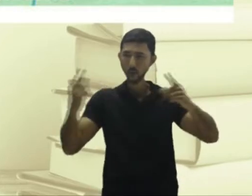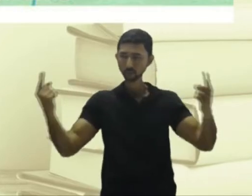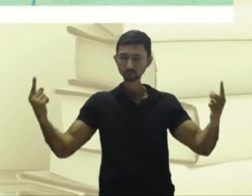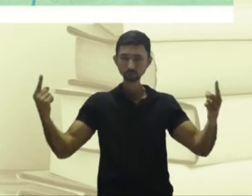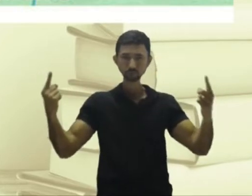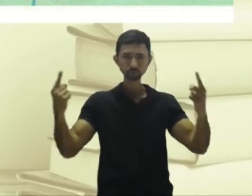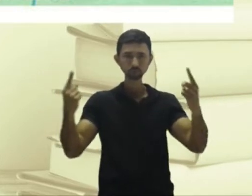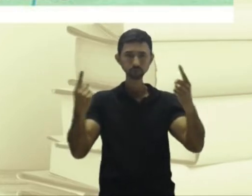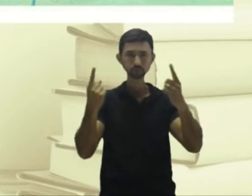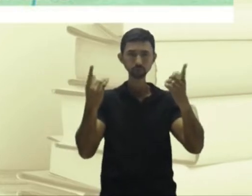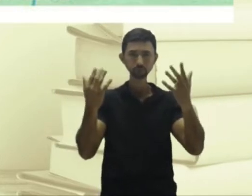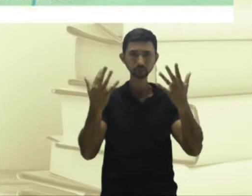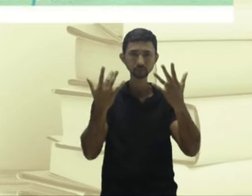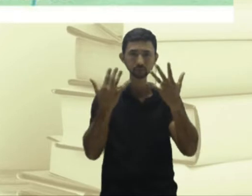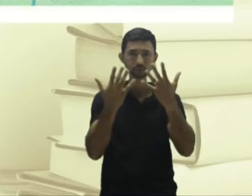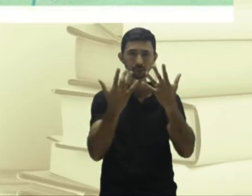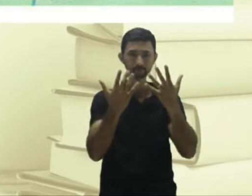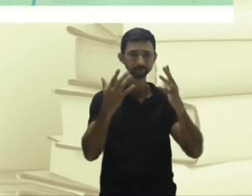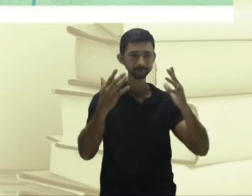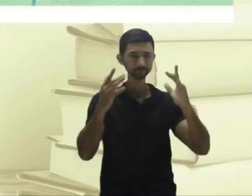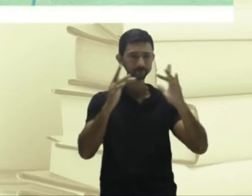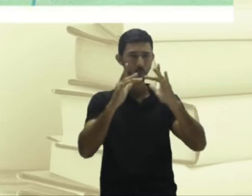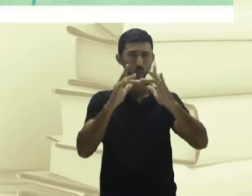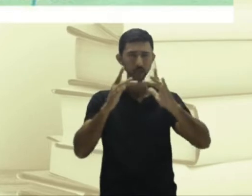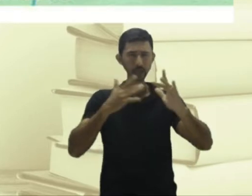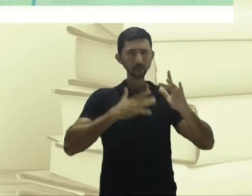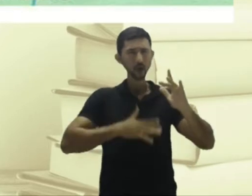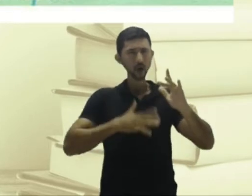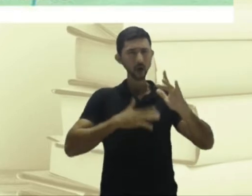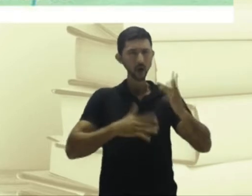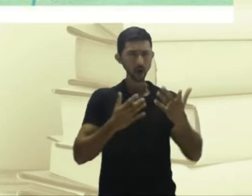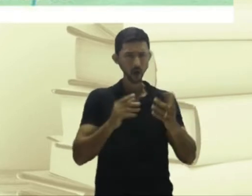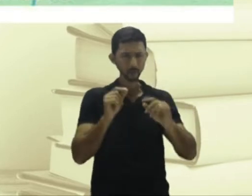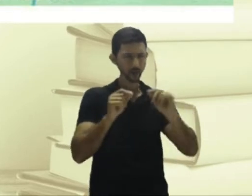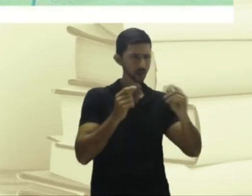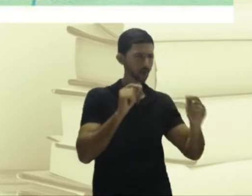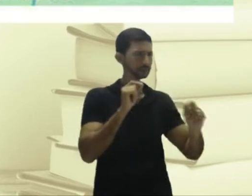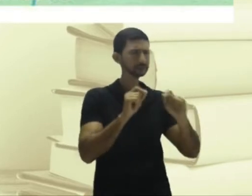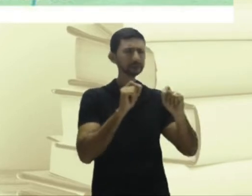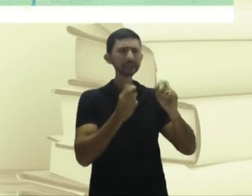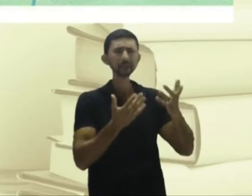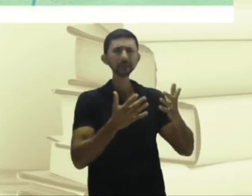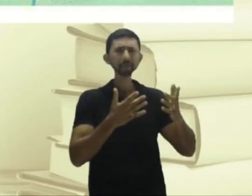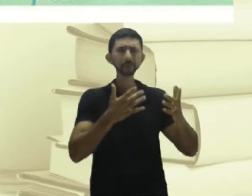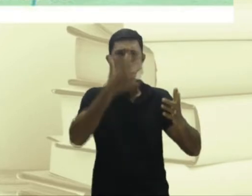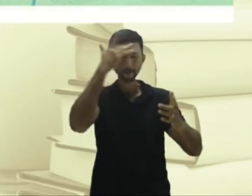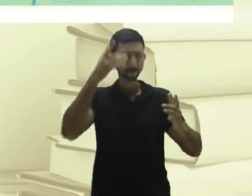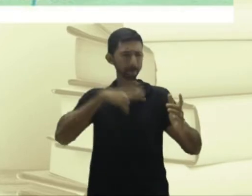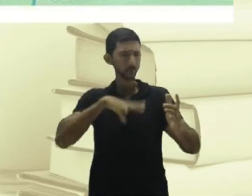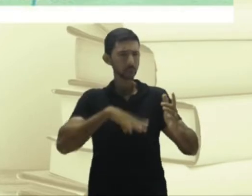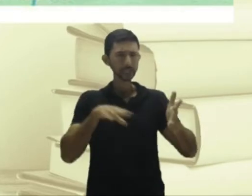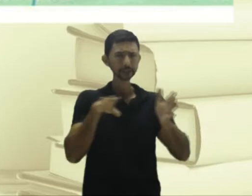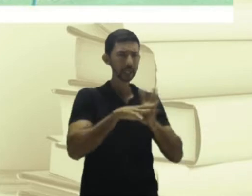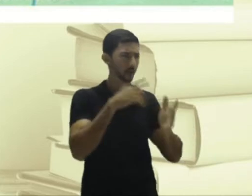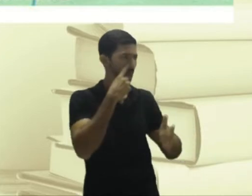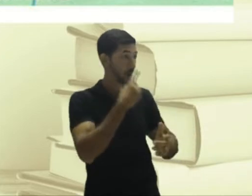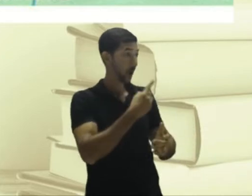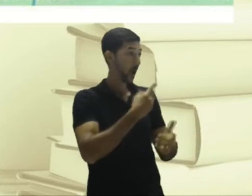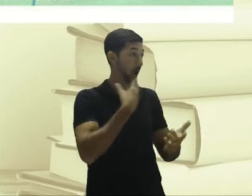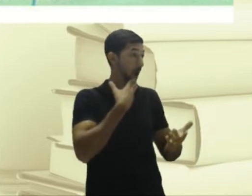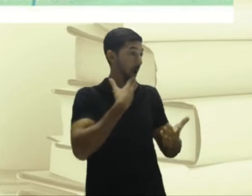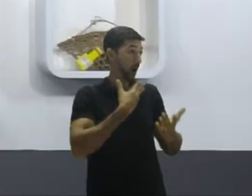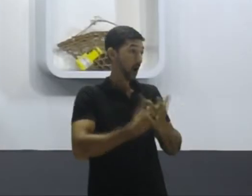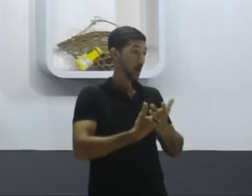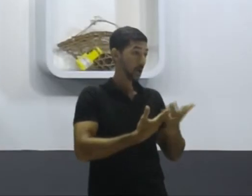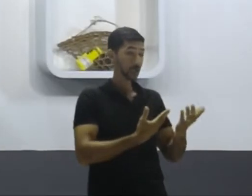de fato, uma indefinição de quem era quem, né? Os portugueses, quando aqui chegaram, se admiraram de